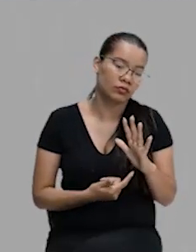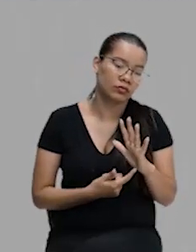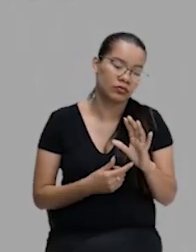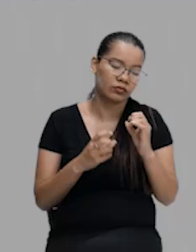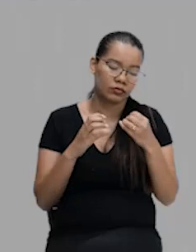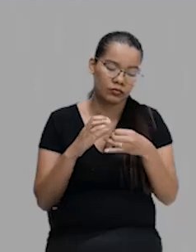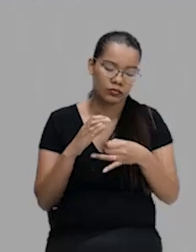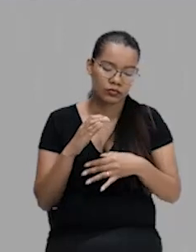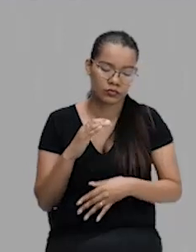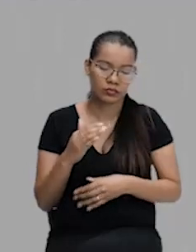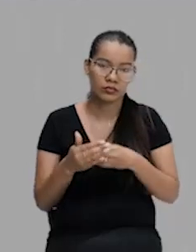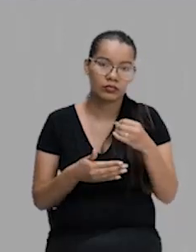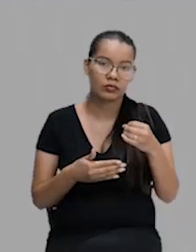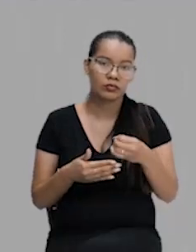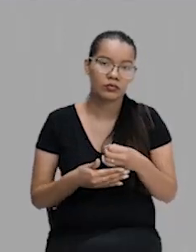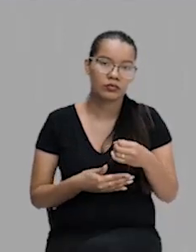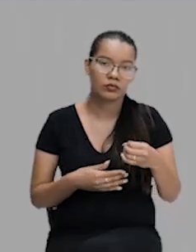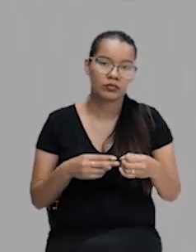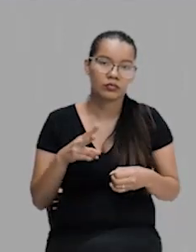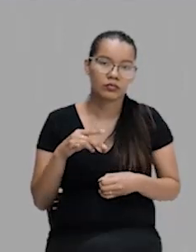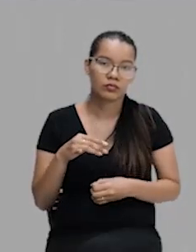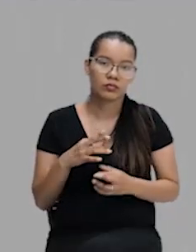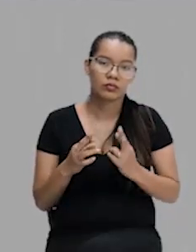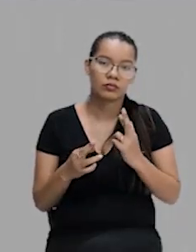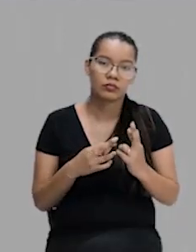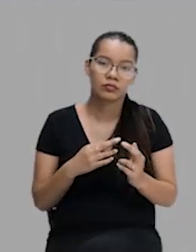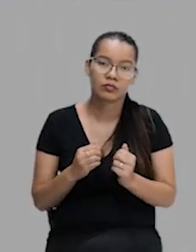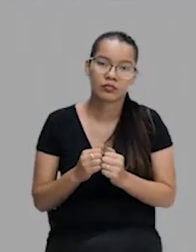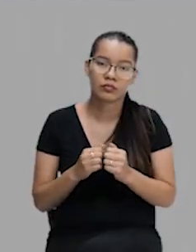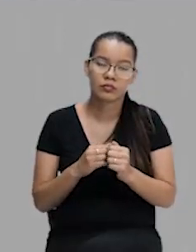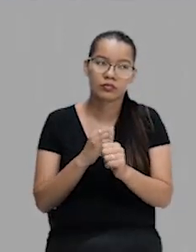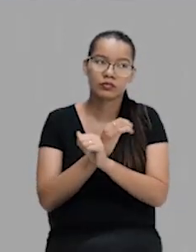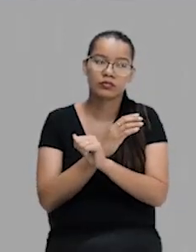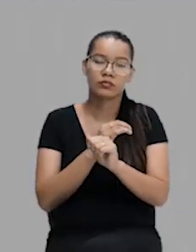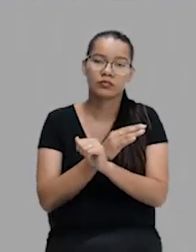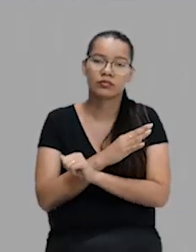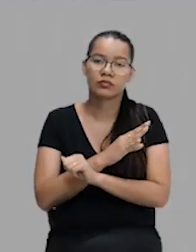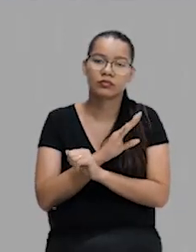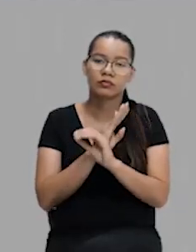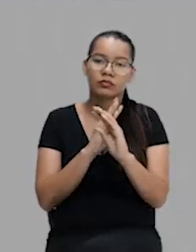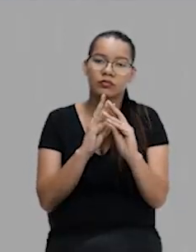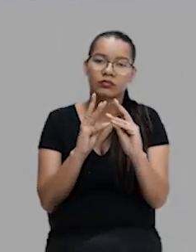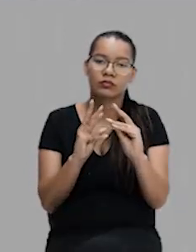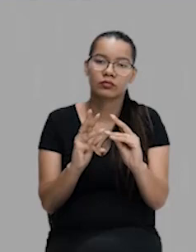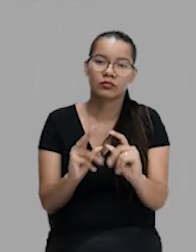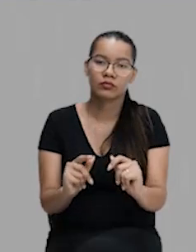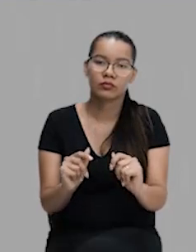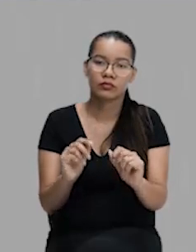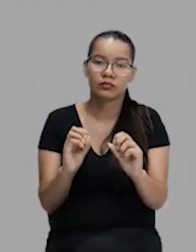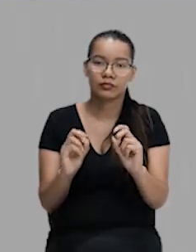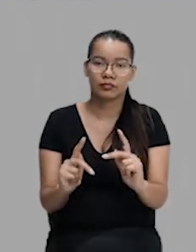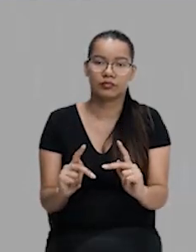base, que vai reagir com o ácido neutralizando. Tá ok?